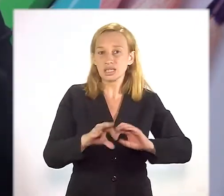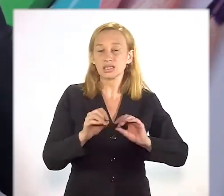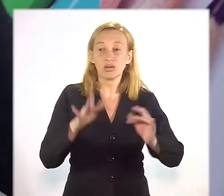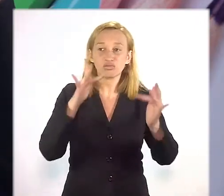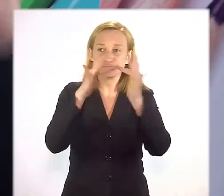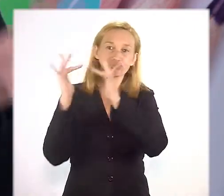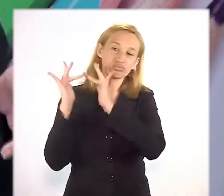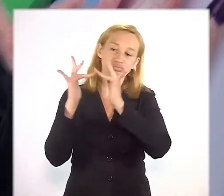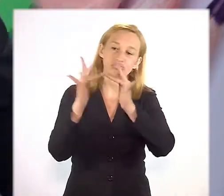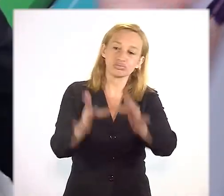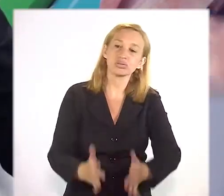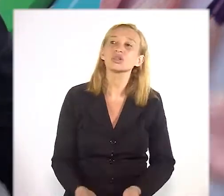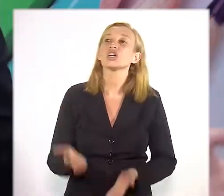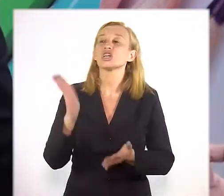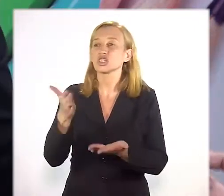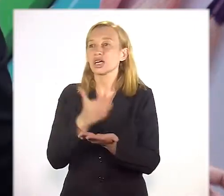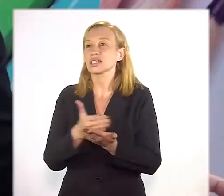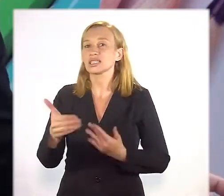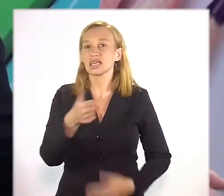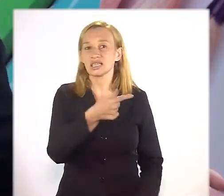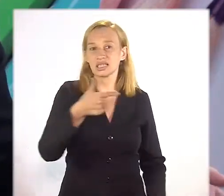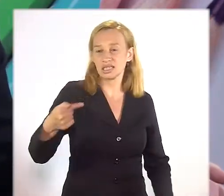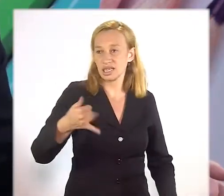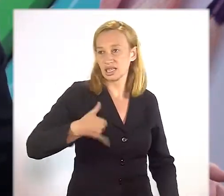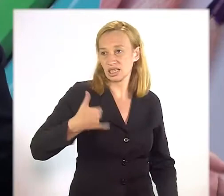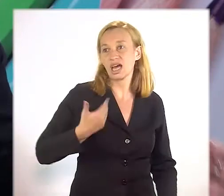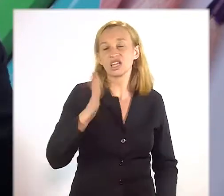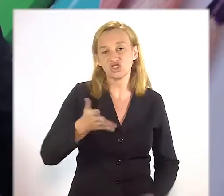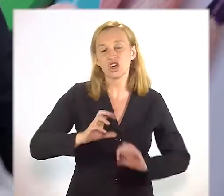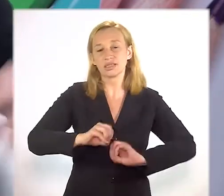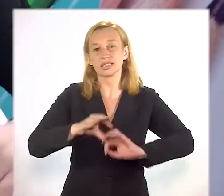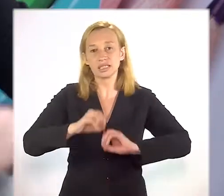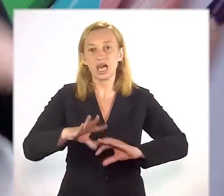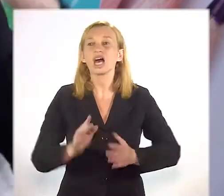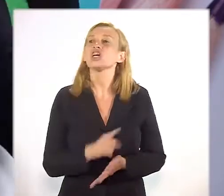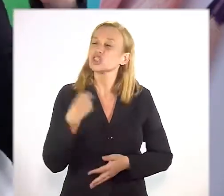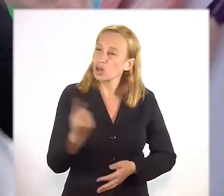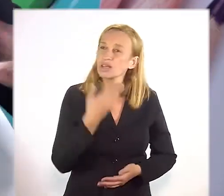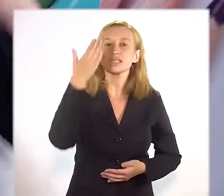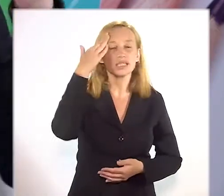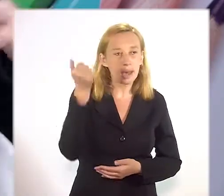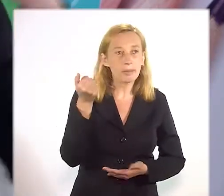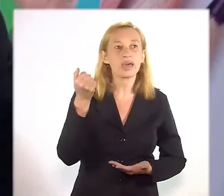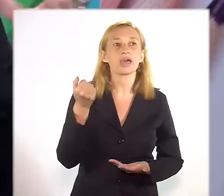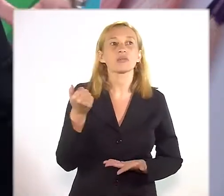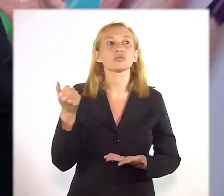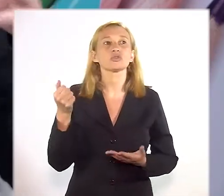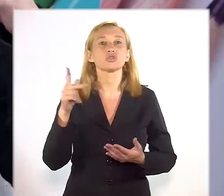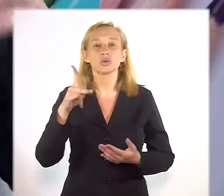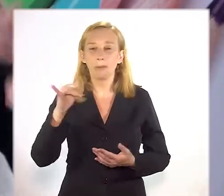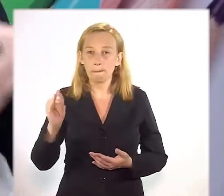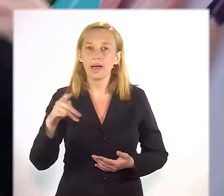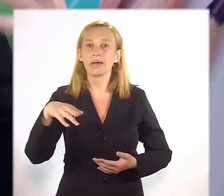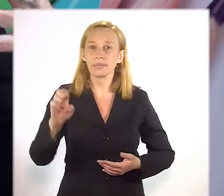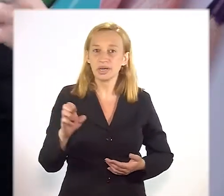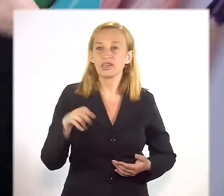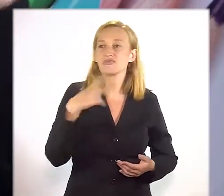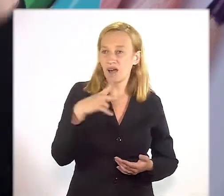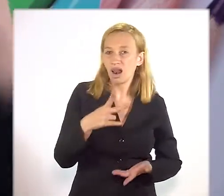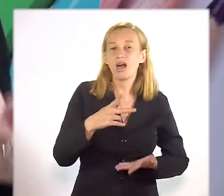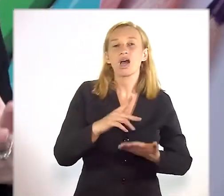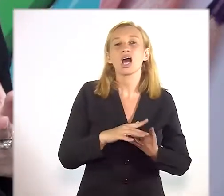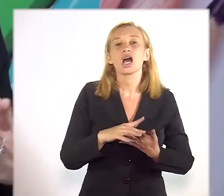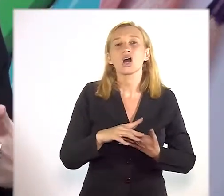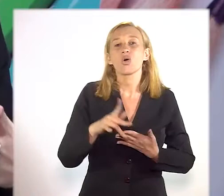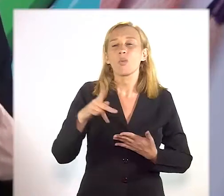educação, é muito contato. Eu também comecei a dar aula com 17 anos de idade. Então, assim, a gente sabe o que circula, o que os pais comentam, o